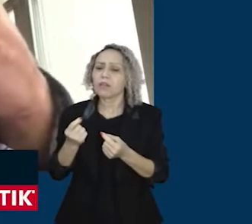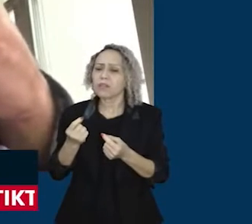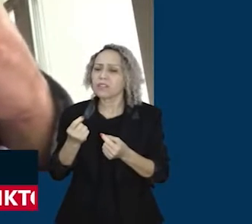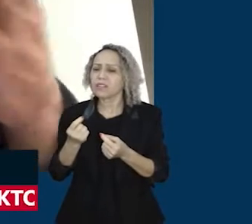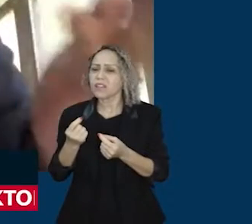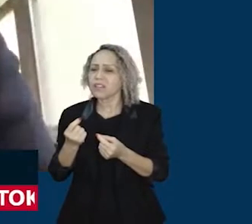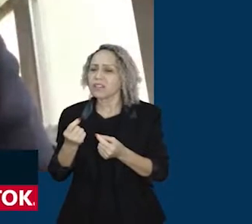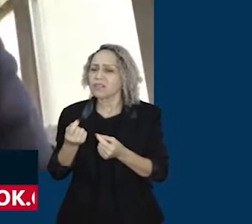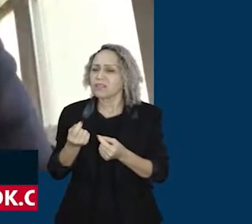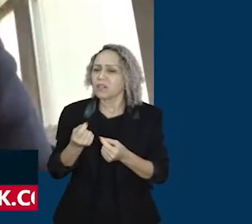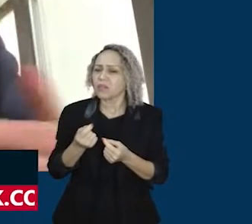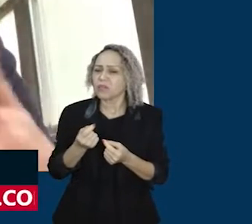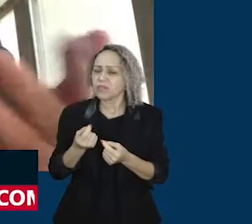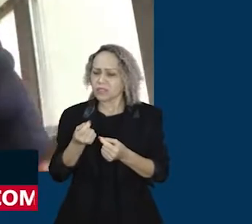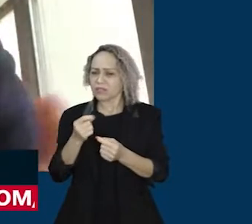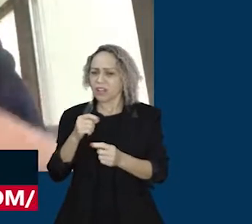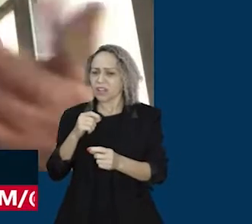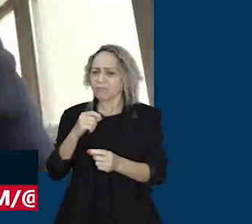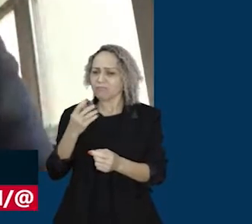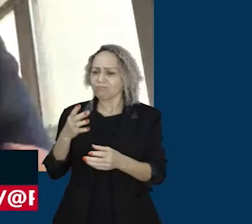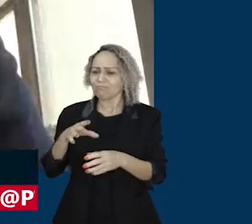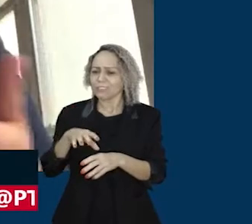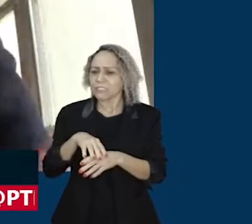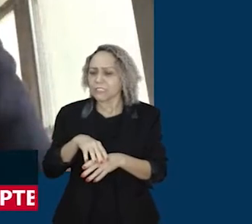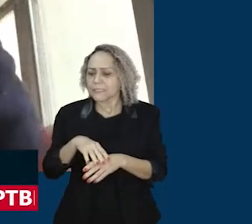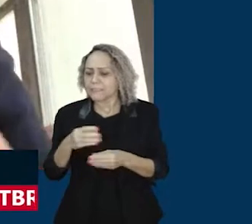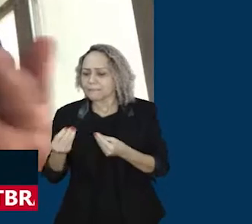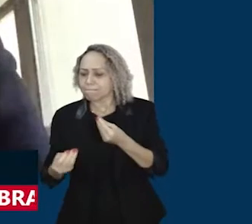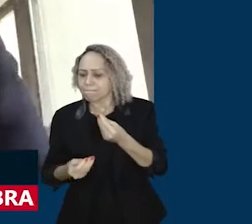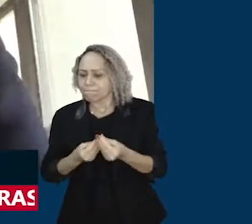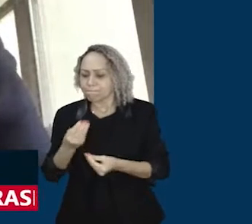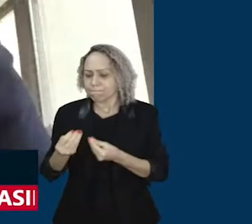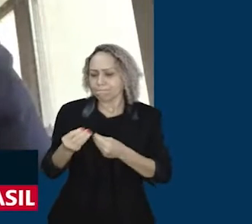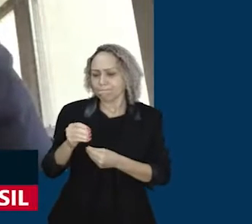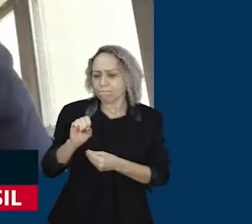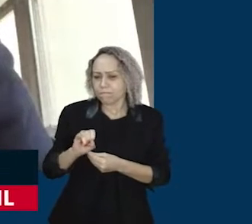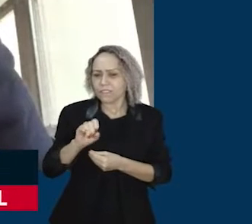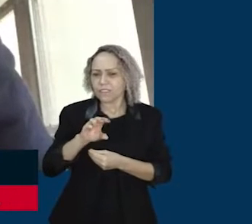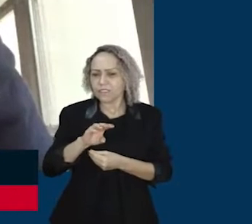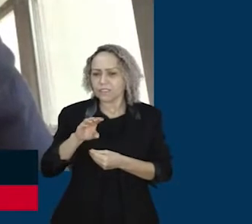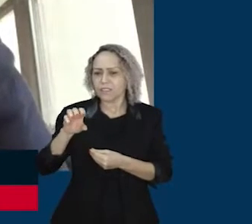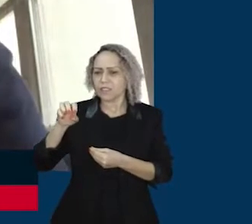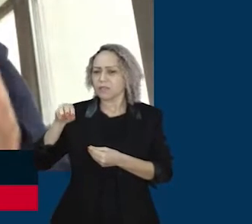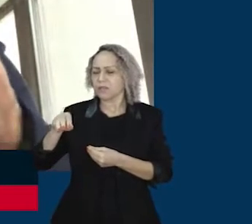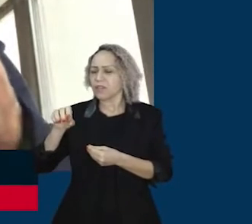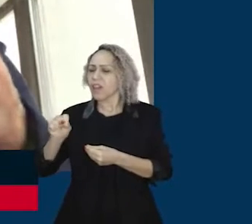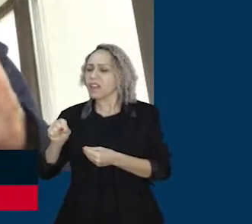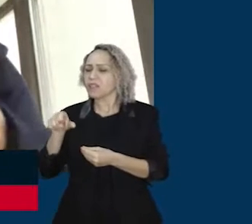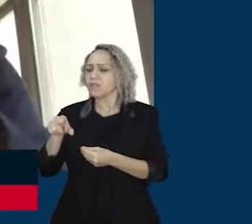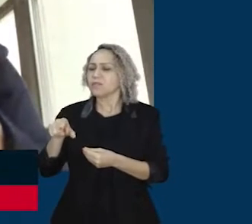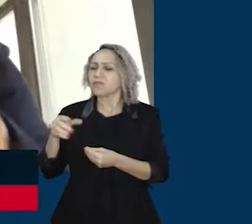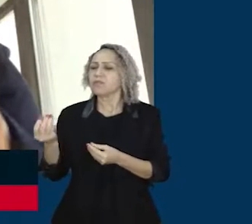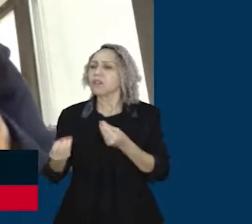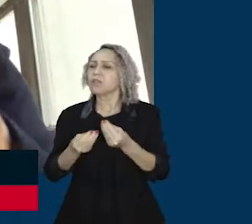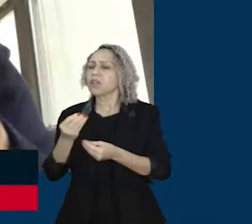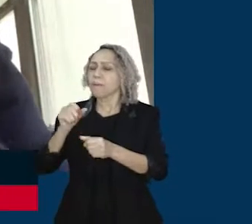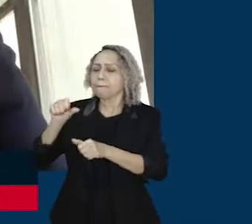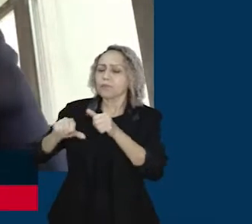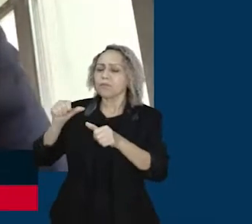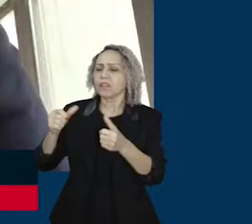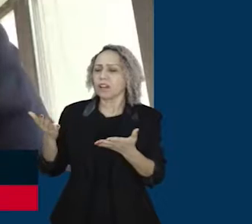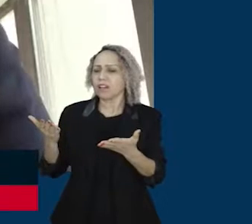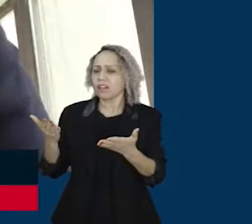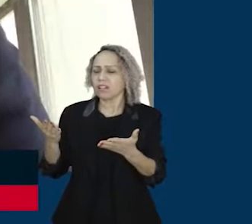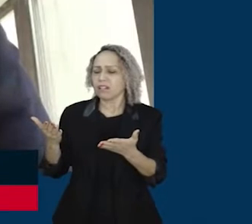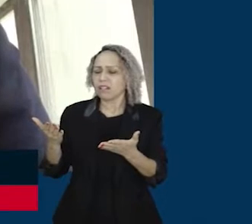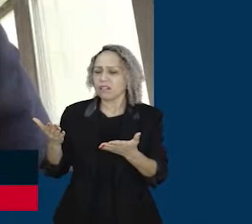que é o principal, que é o preço de referência, o preço do petróleo, o preço do derivado em si. Né? O imposto ele vem em cima disso.